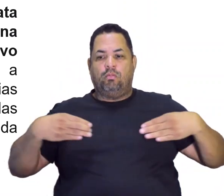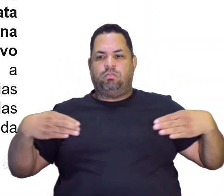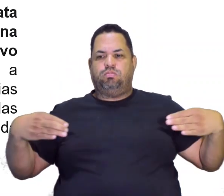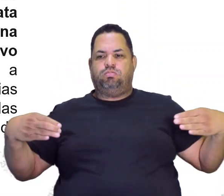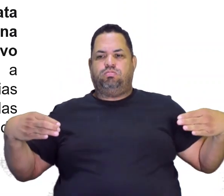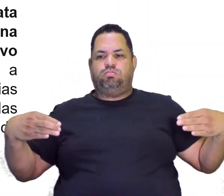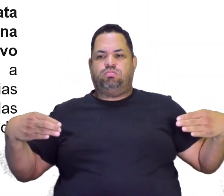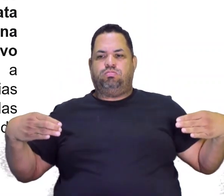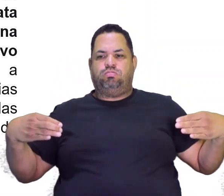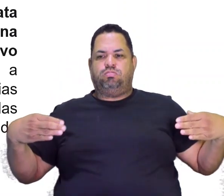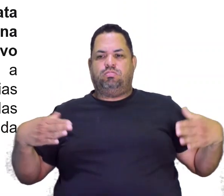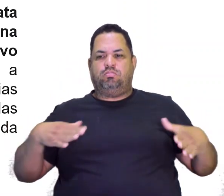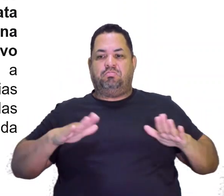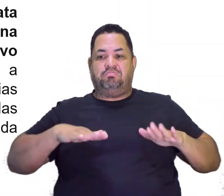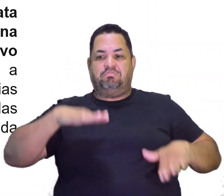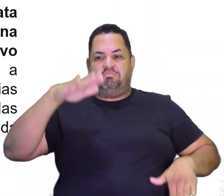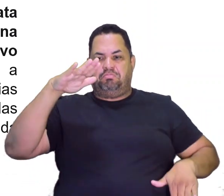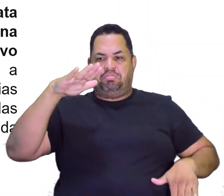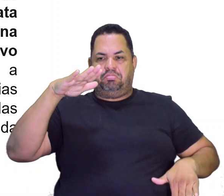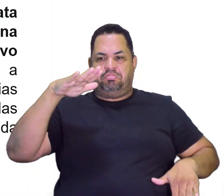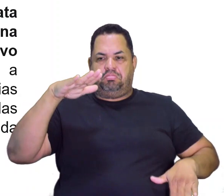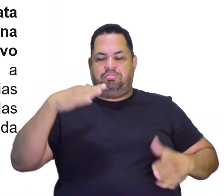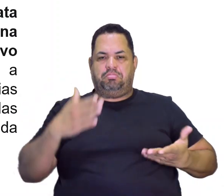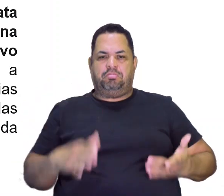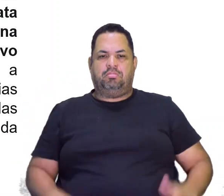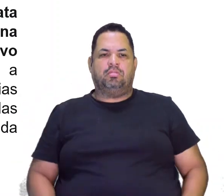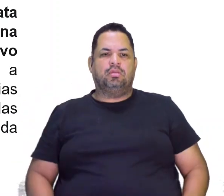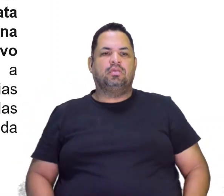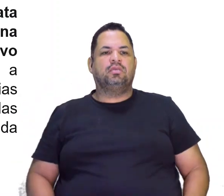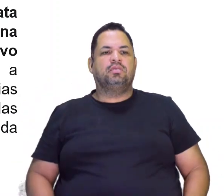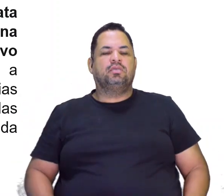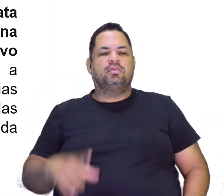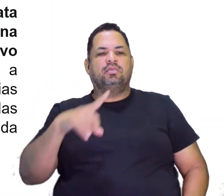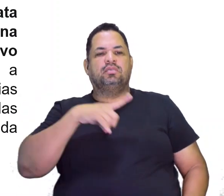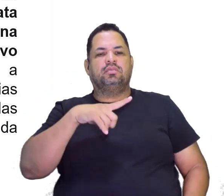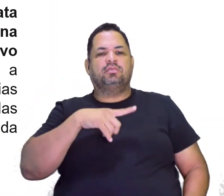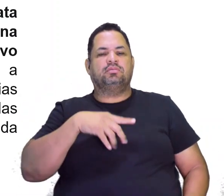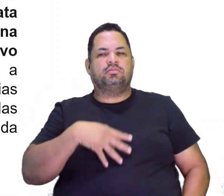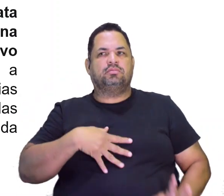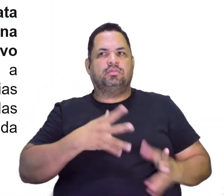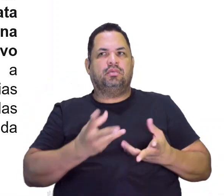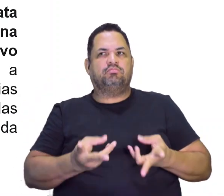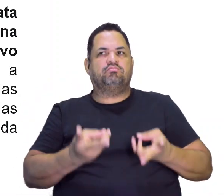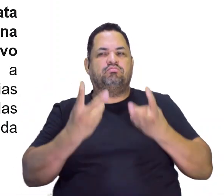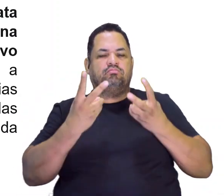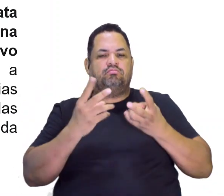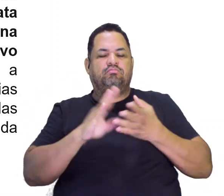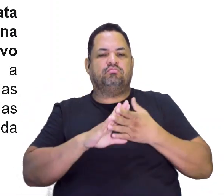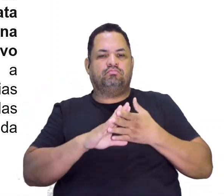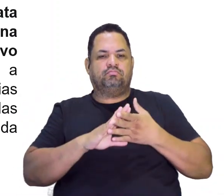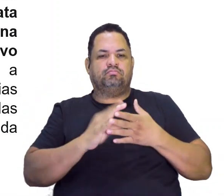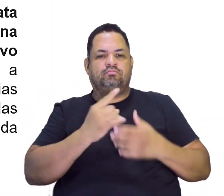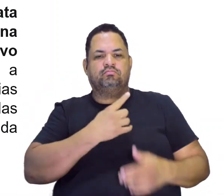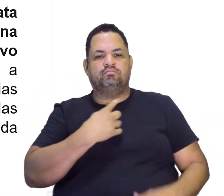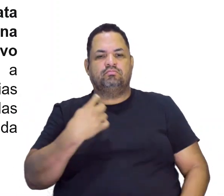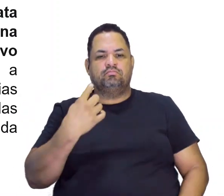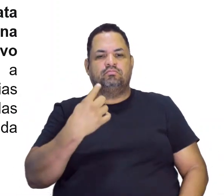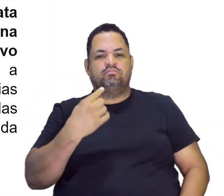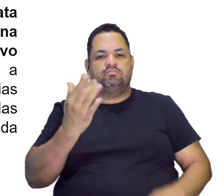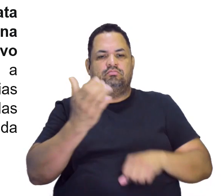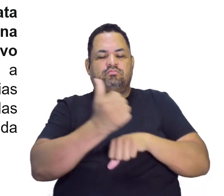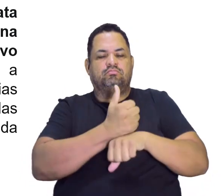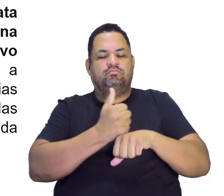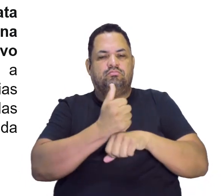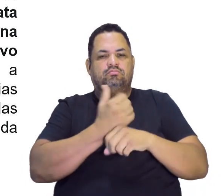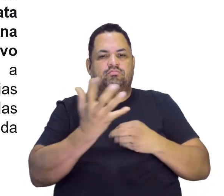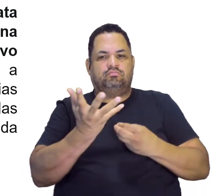desproporcional então já é uma uma releitura feita pela nossa grande artista